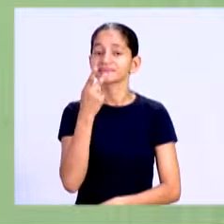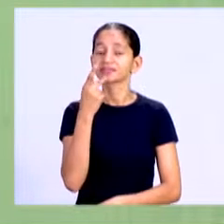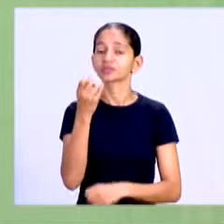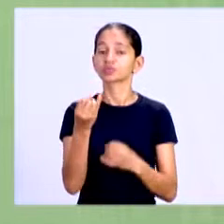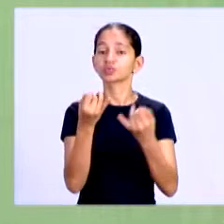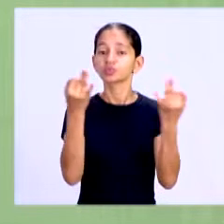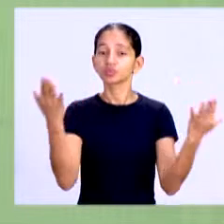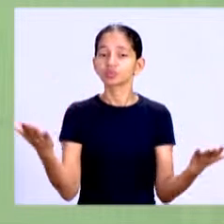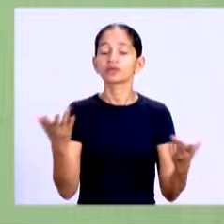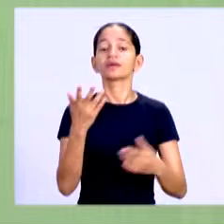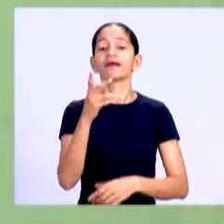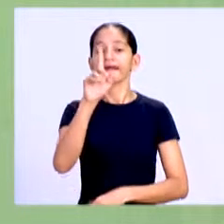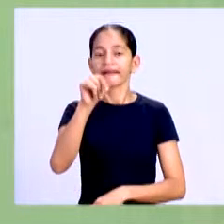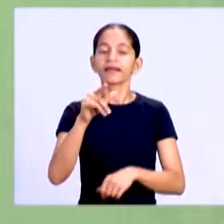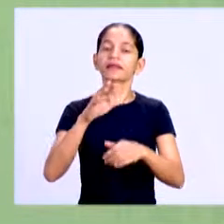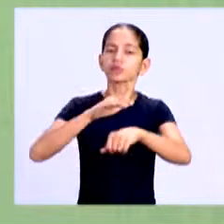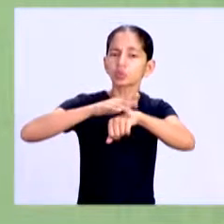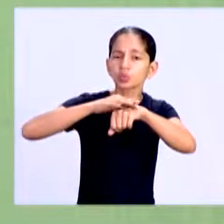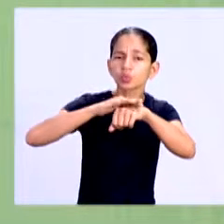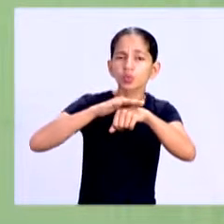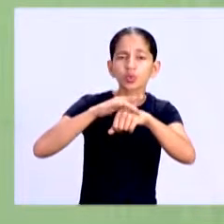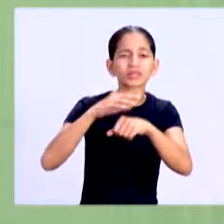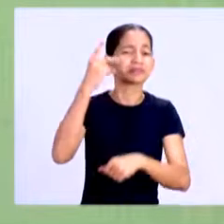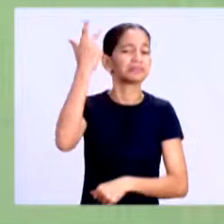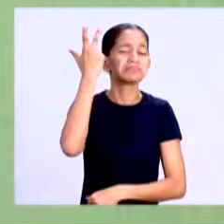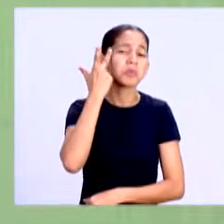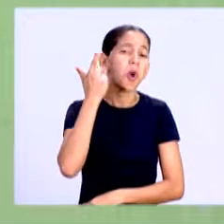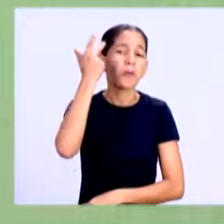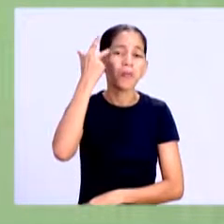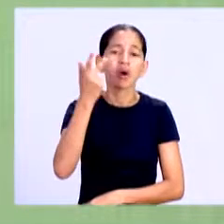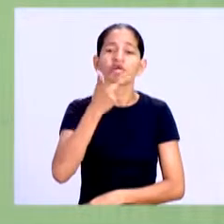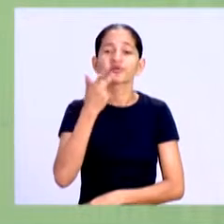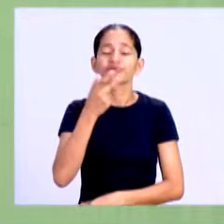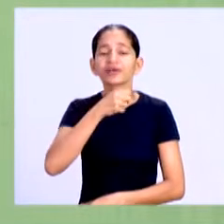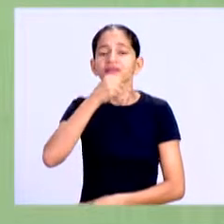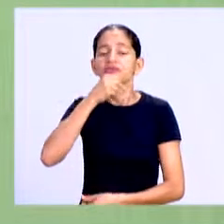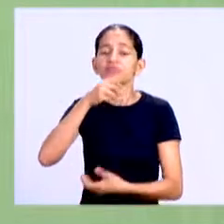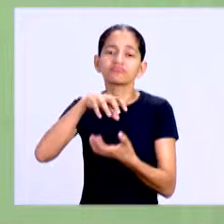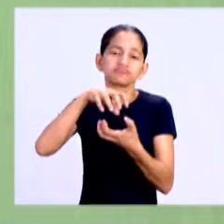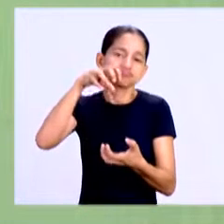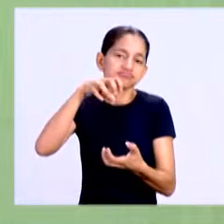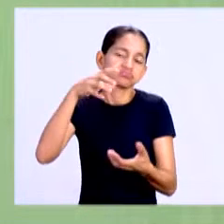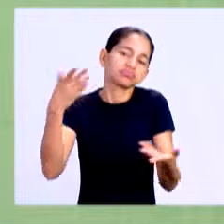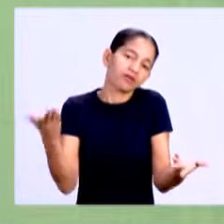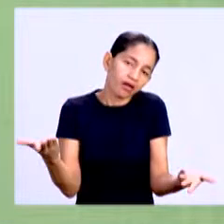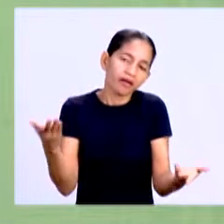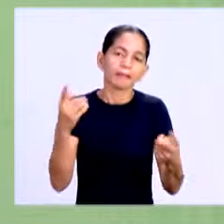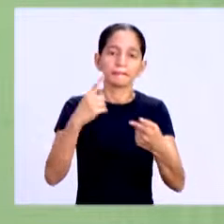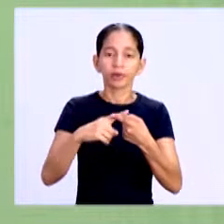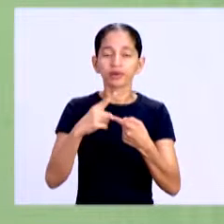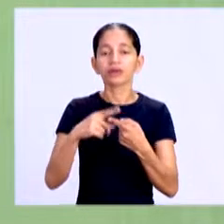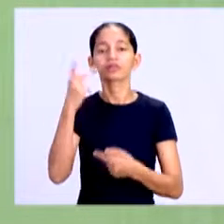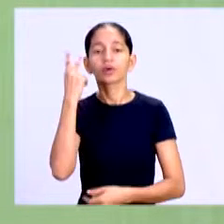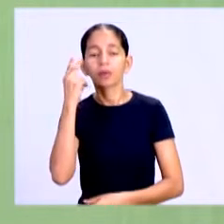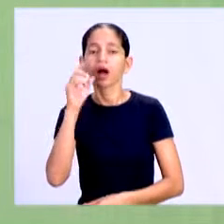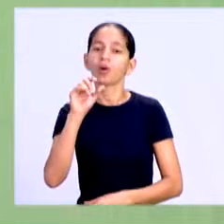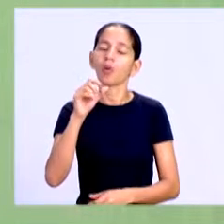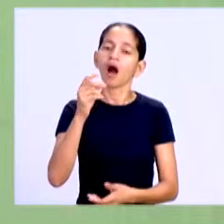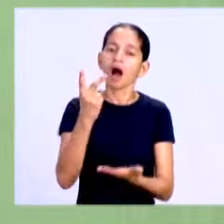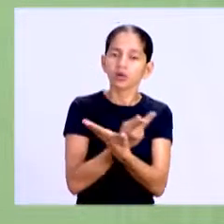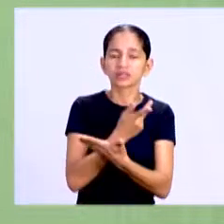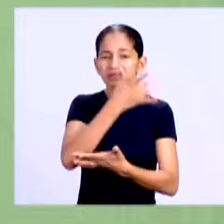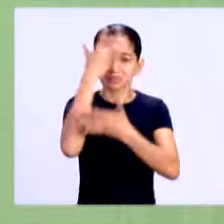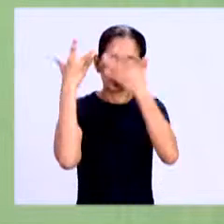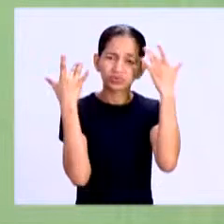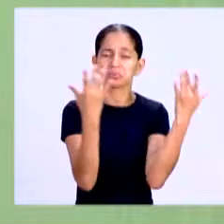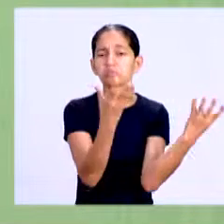das doenças crônicas mais comuns nas pessoas idosas. Além de frequente, ela é uma doença que